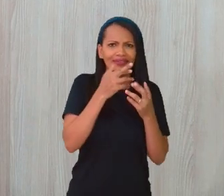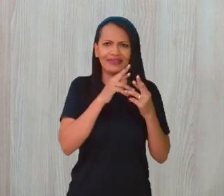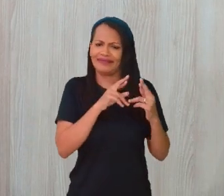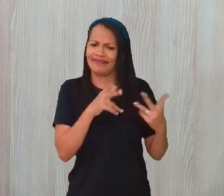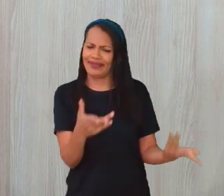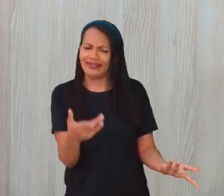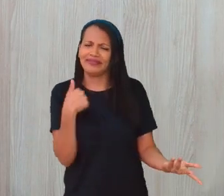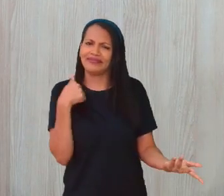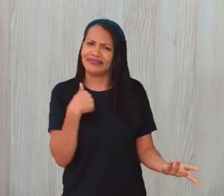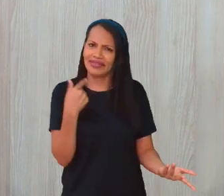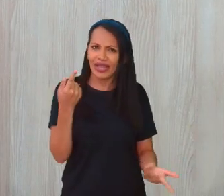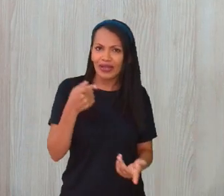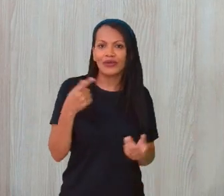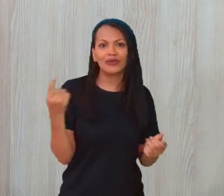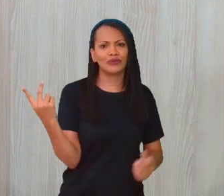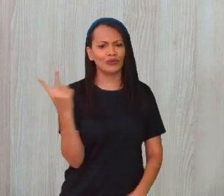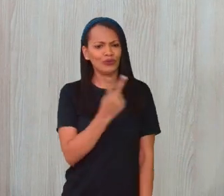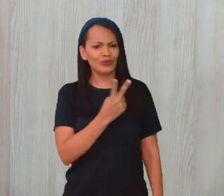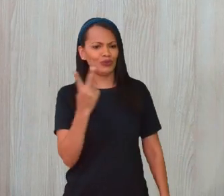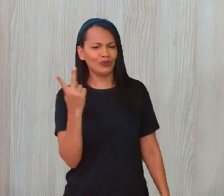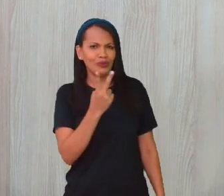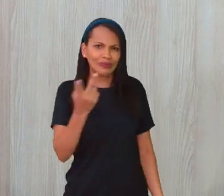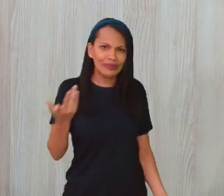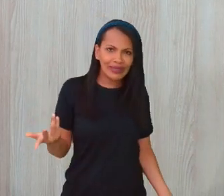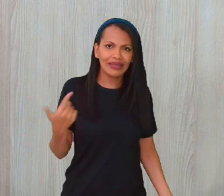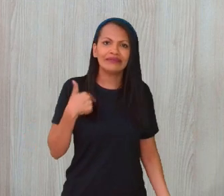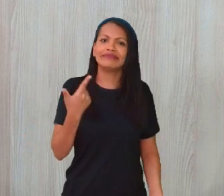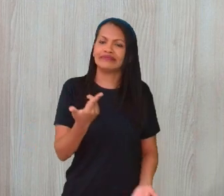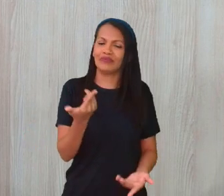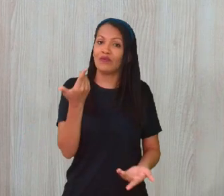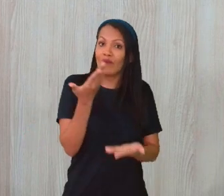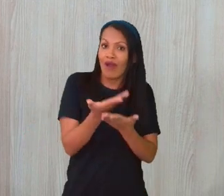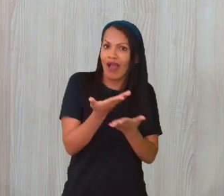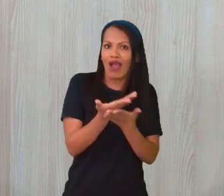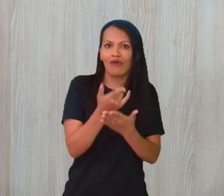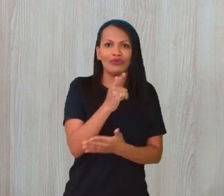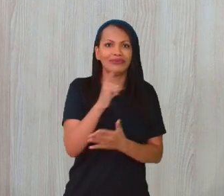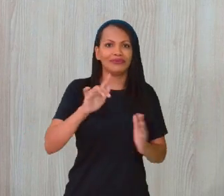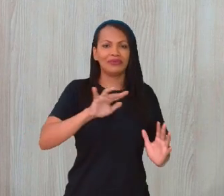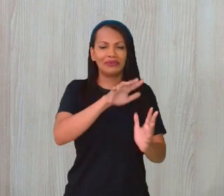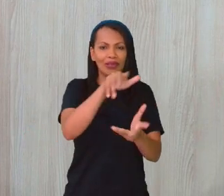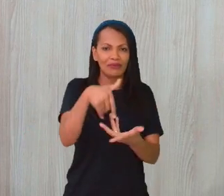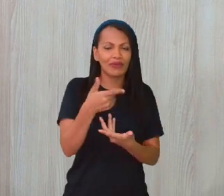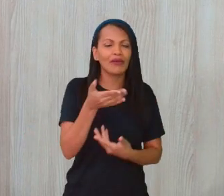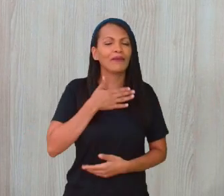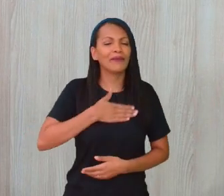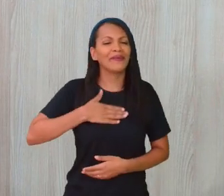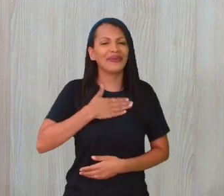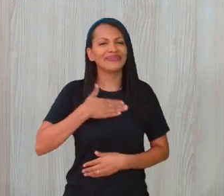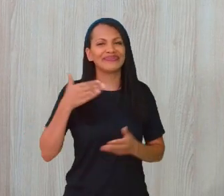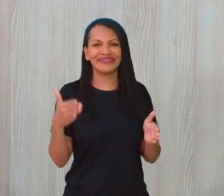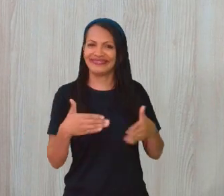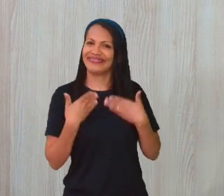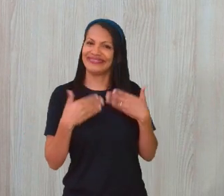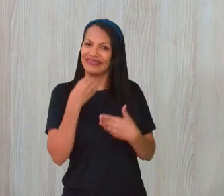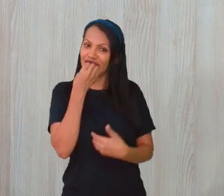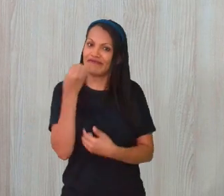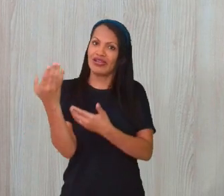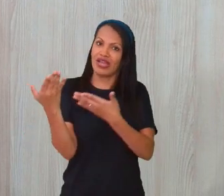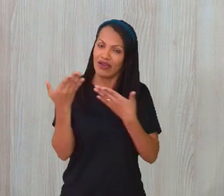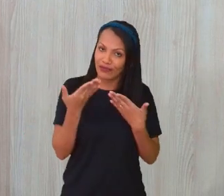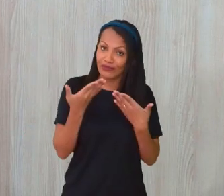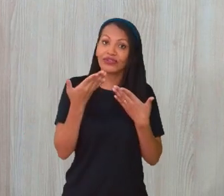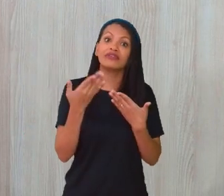diferente essa dupla aqui não estar em uma aula de geografia, né? Então, é um prazer, uma alegria. Sejam todos